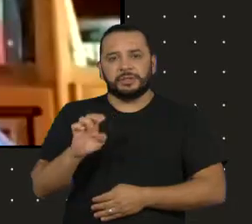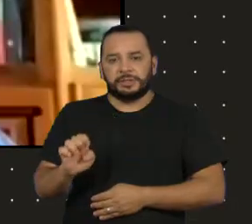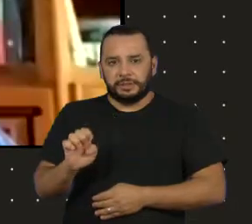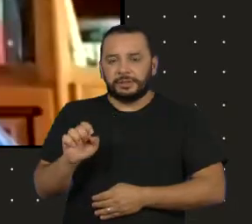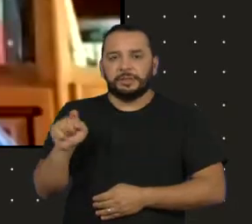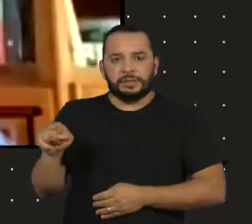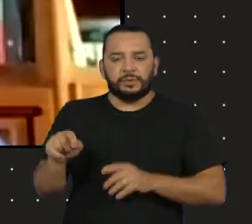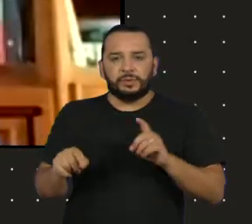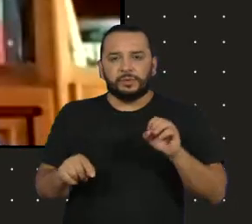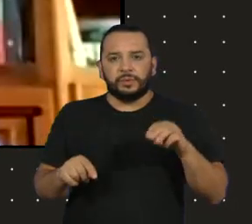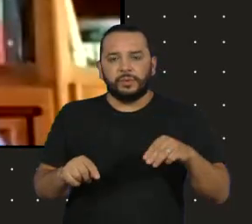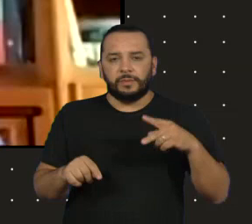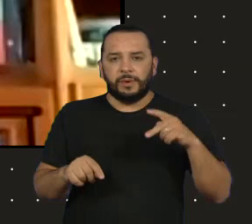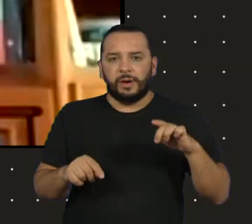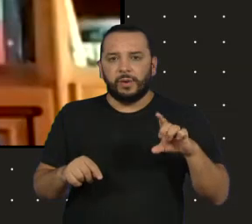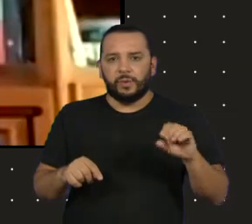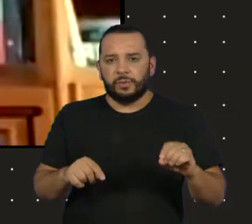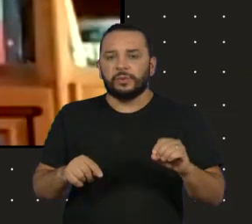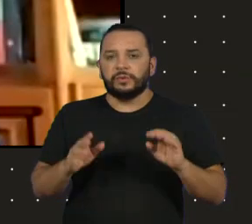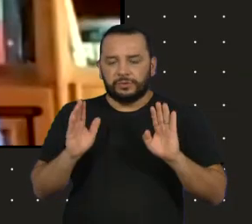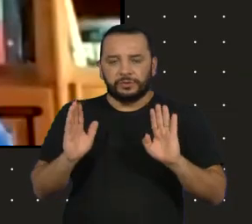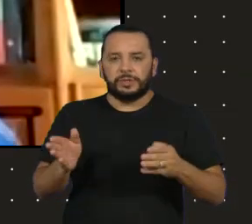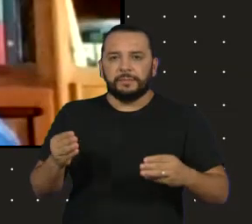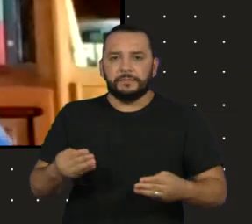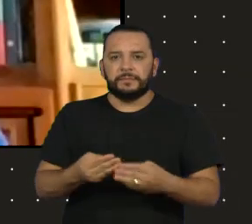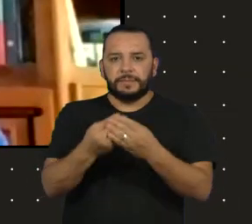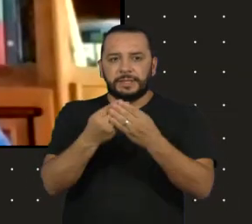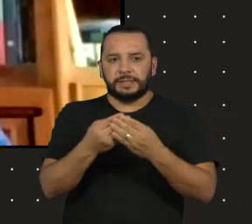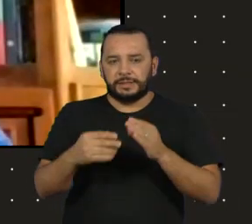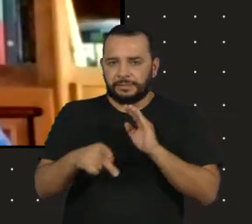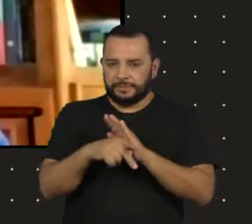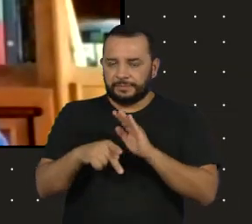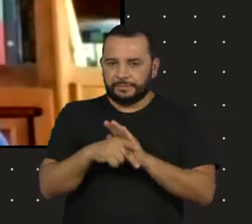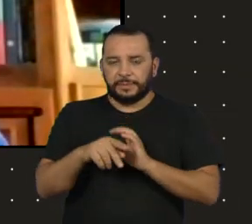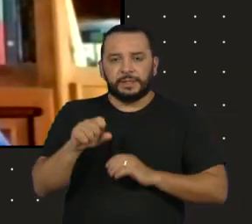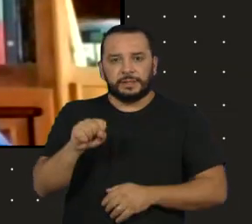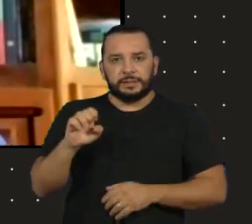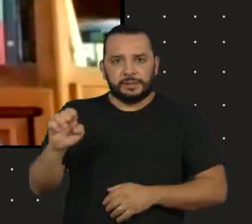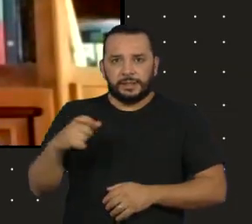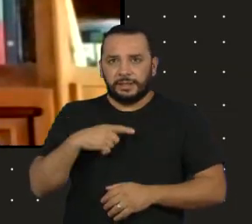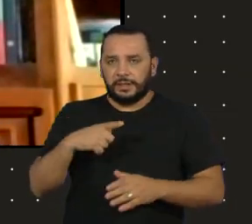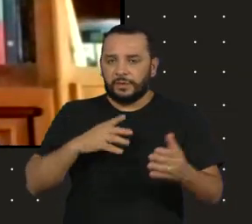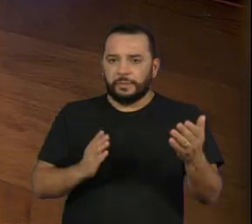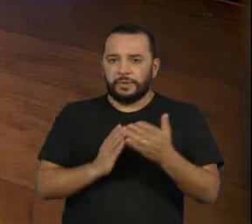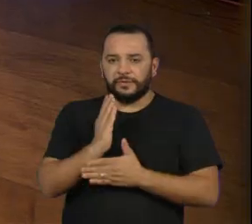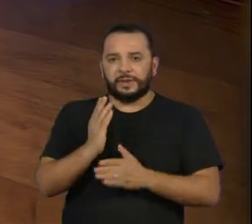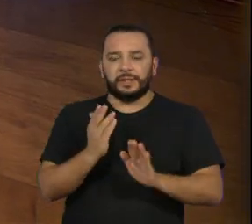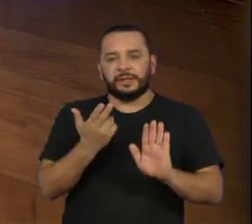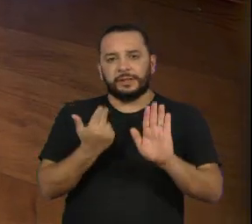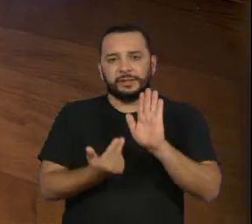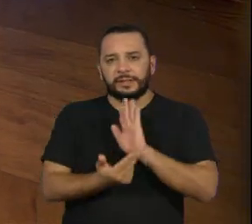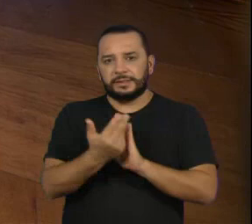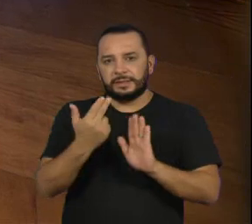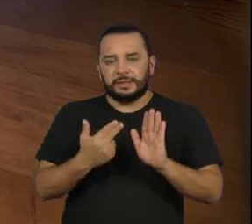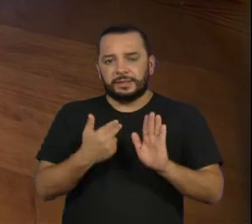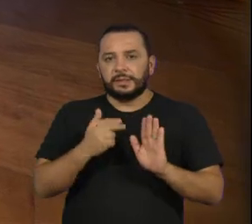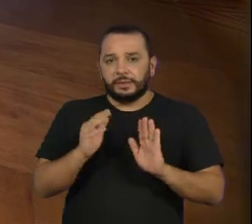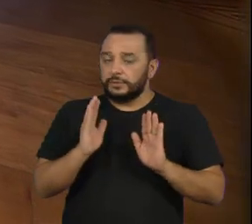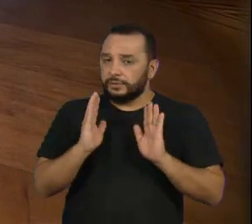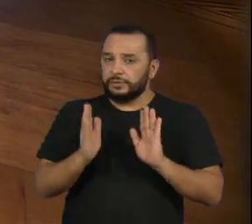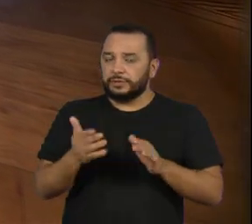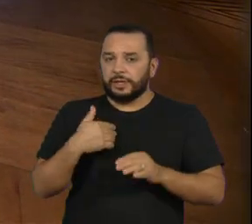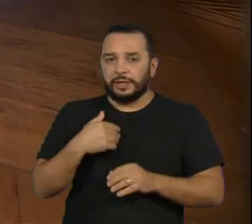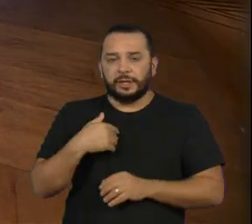Paulo celebraria aqui na Sé, eu aprovei na redação o desenho em traço, preto e branco, e eu